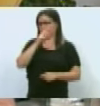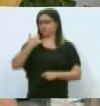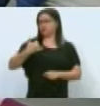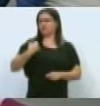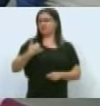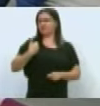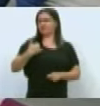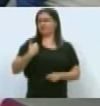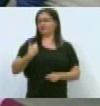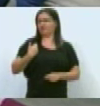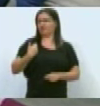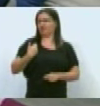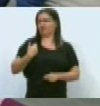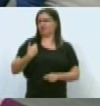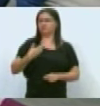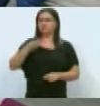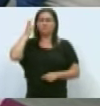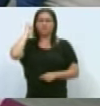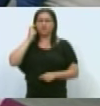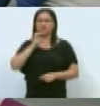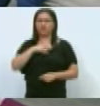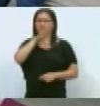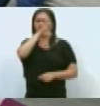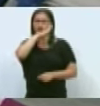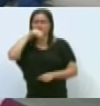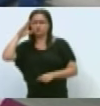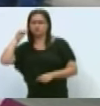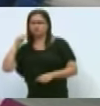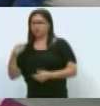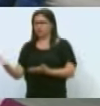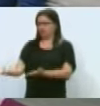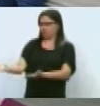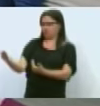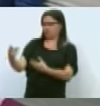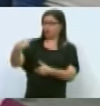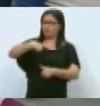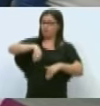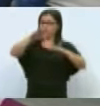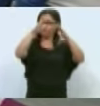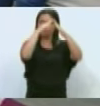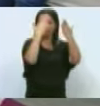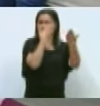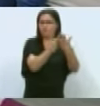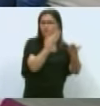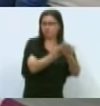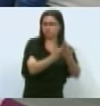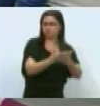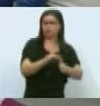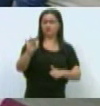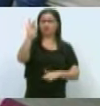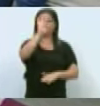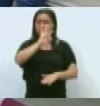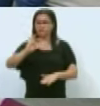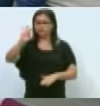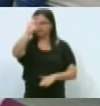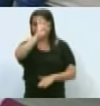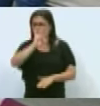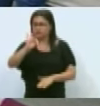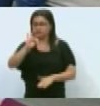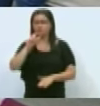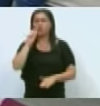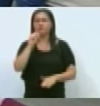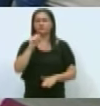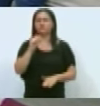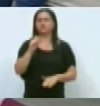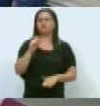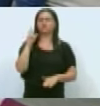a adolescência, porque ela foi para a escola, ela foi adolescente, ela entrou na faculdade, né? Qual é a